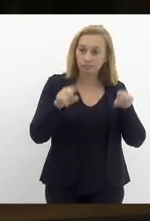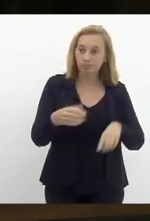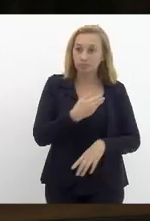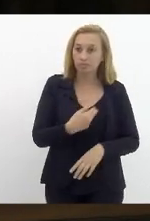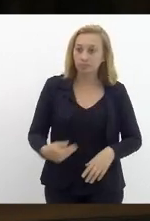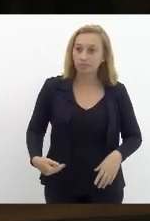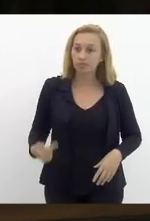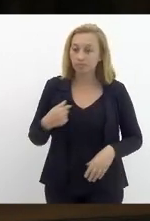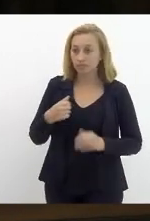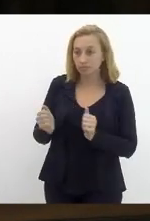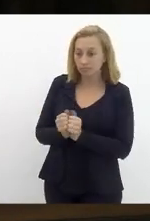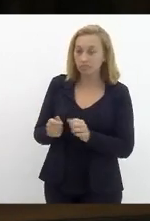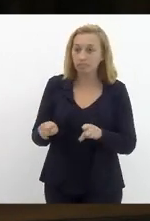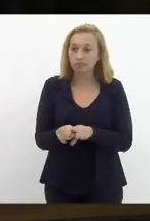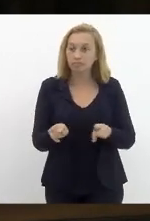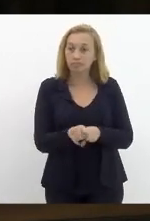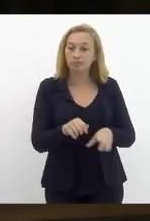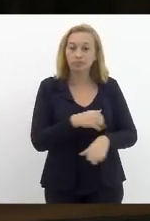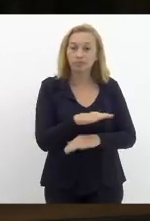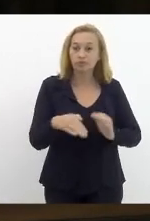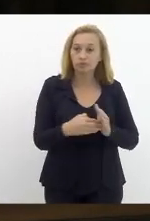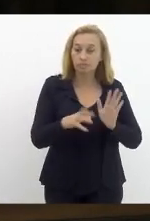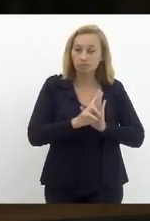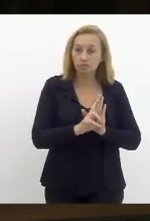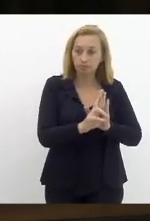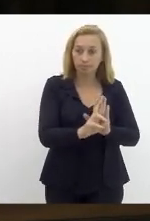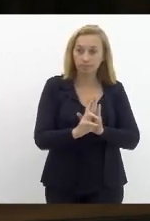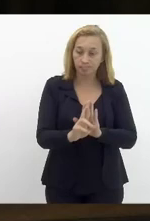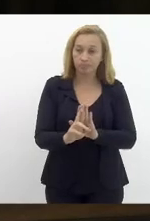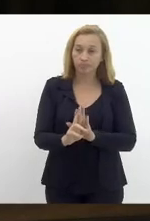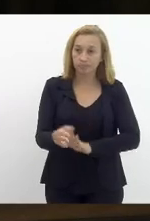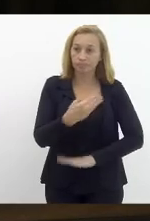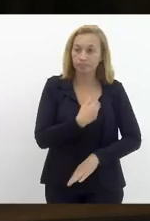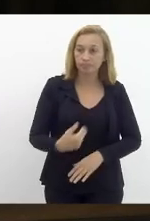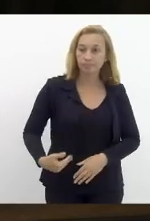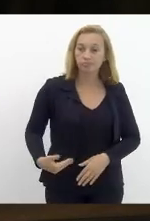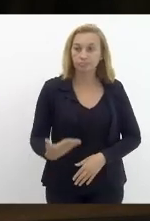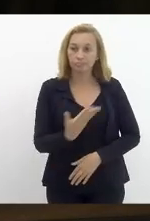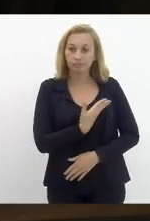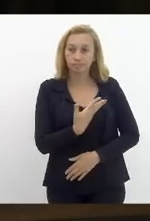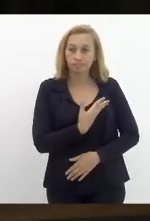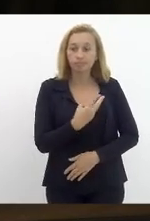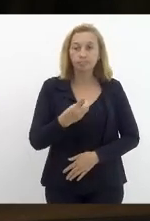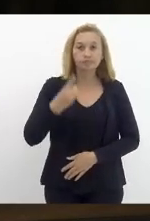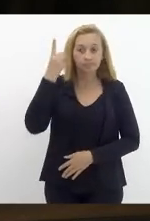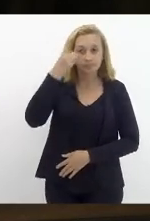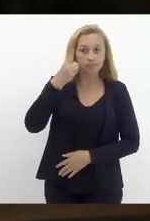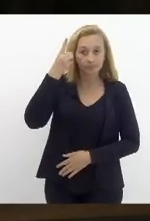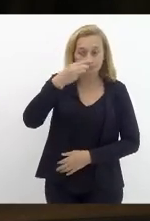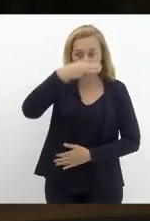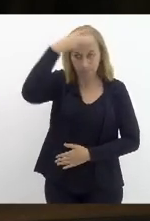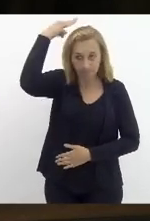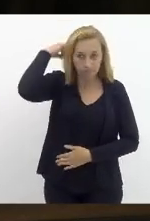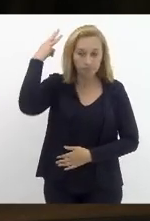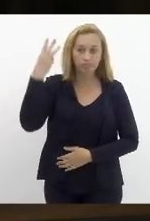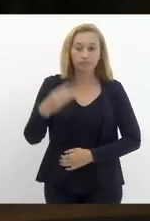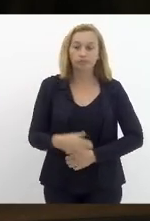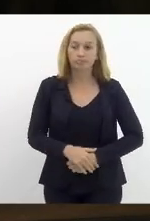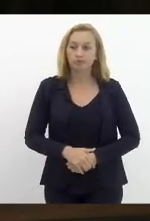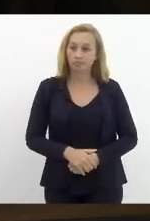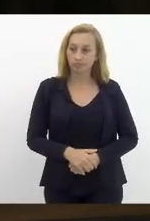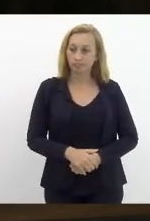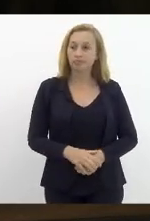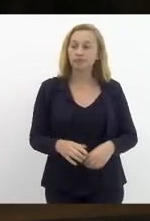assento, cumprimentar toda a representação do governo na figura do nosso querido deputado Márcio Pacheco,